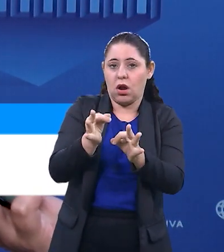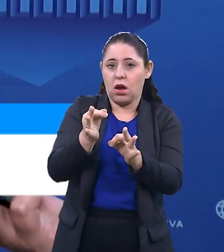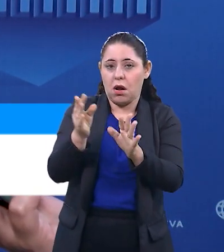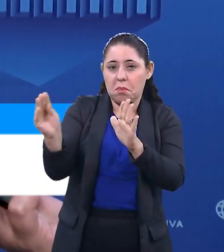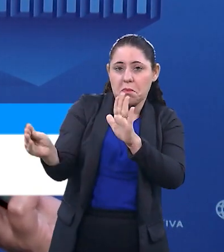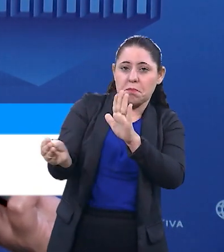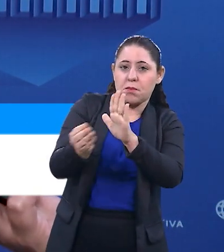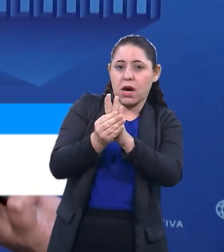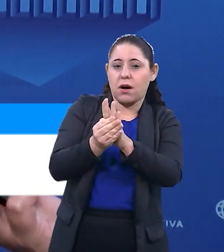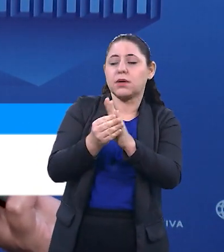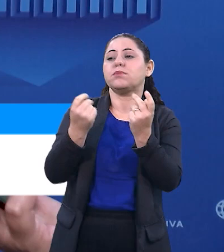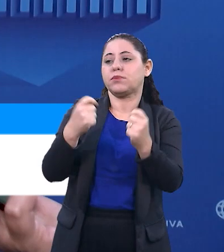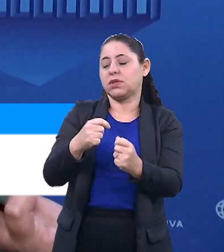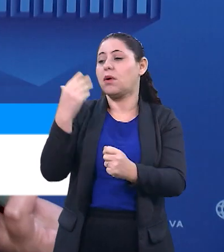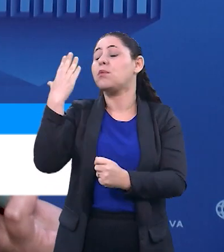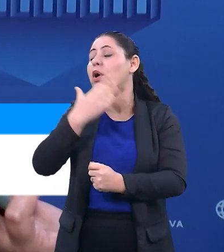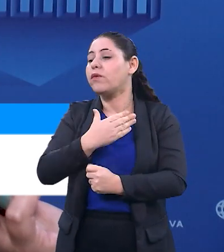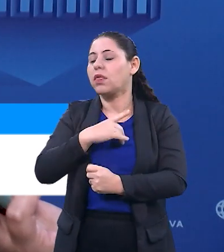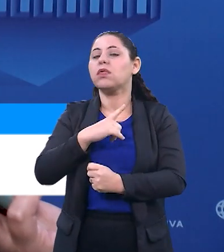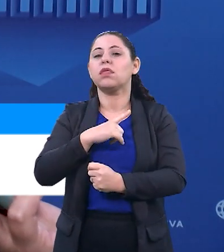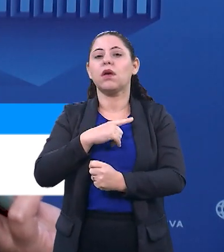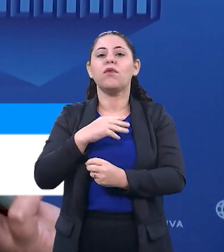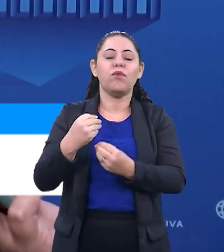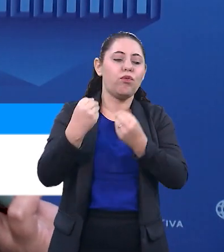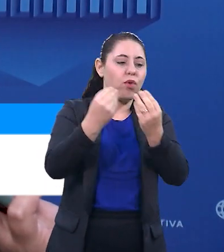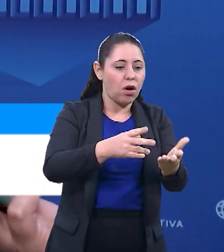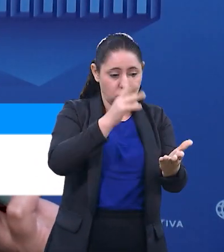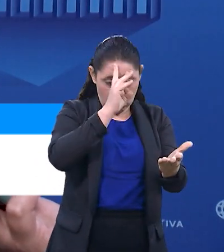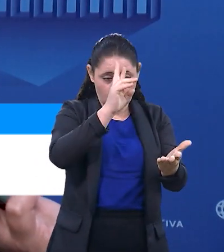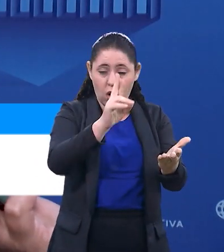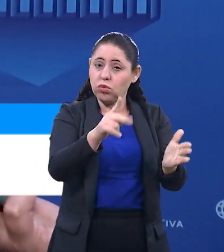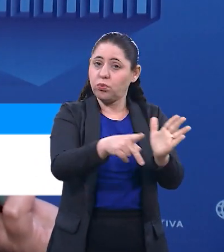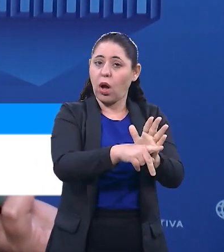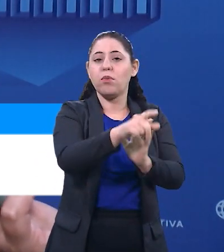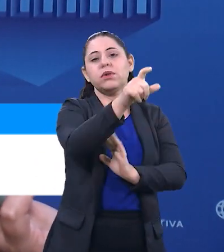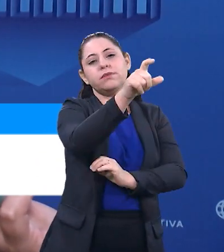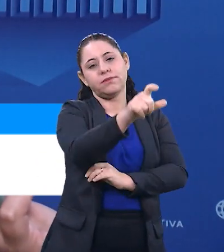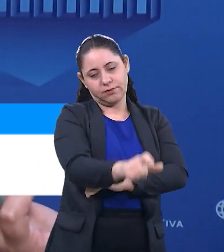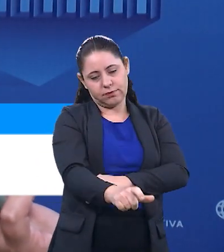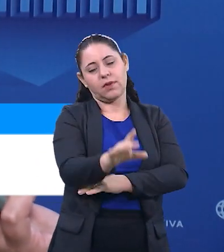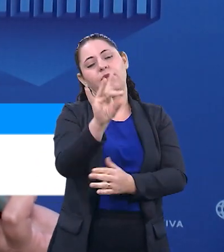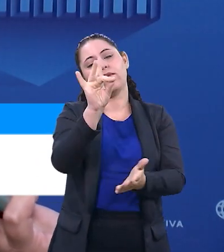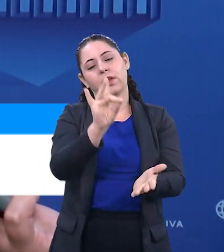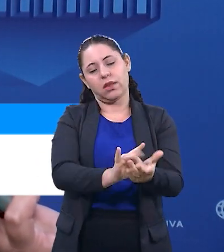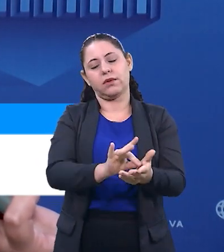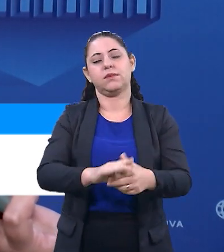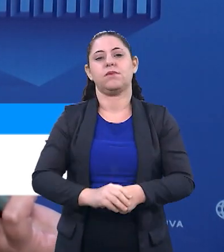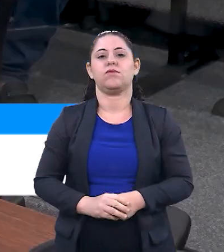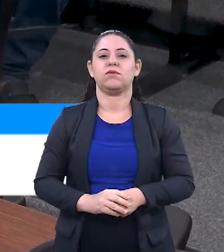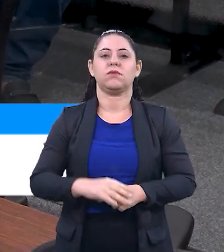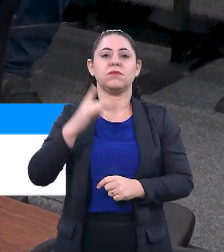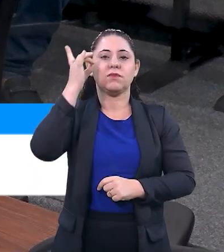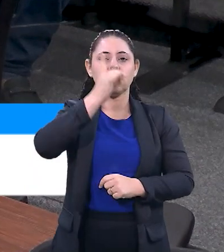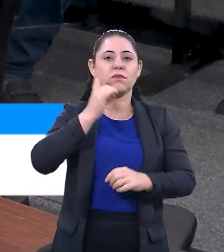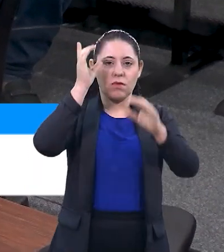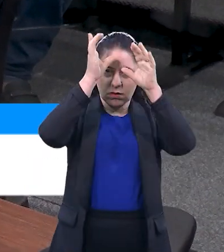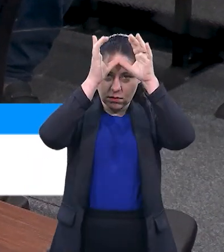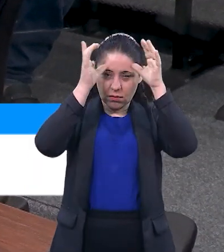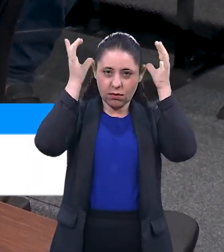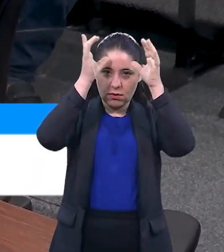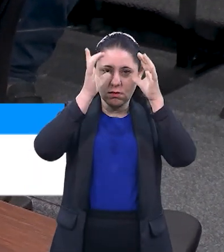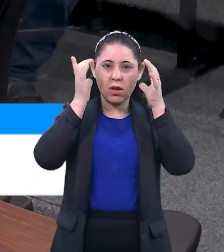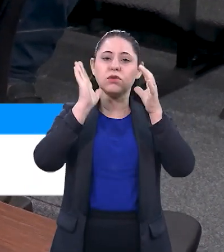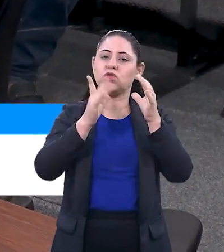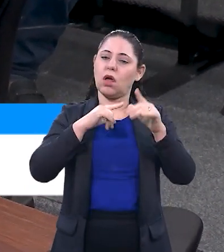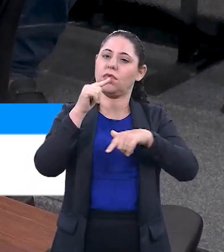você junta a nota, facilita, a bicicleta é devolvida automaticamente ao seu verdadeiro proprietário. O deputado Caravina,